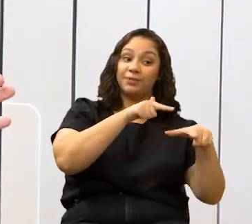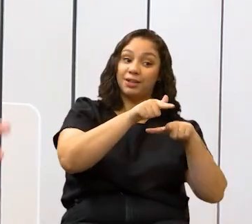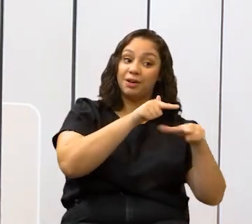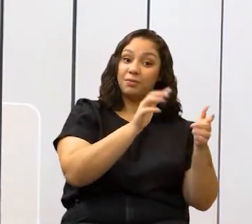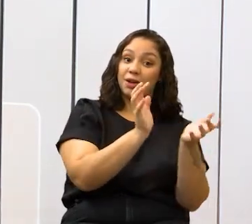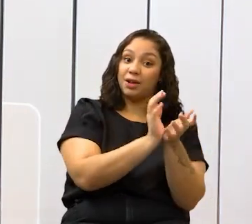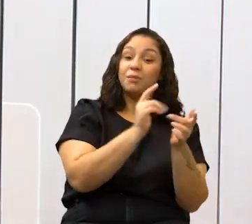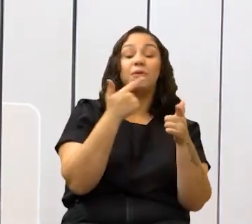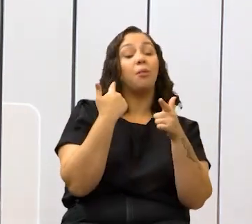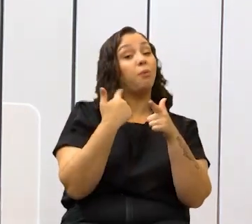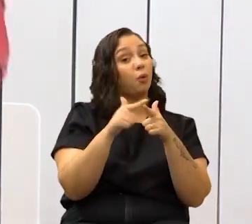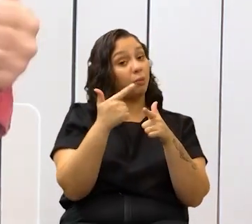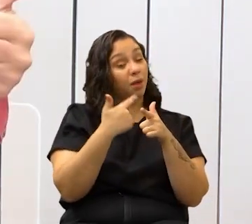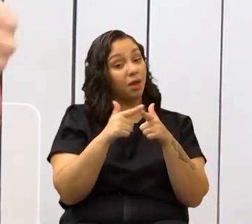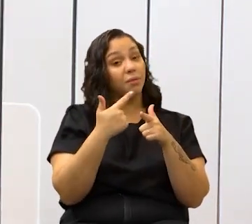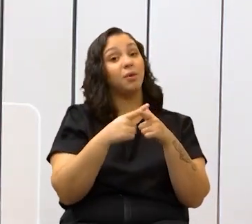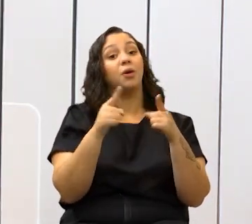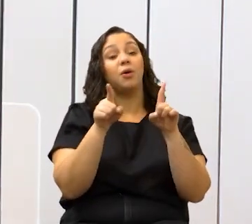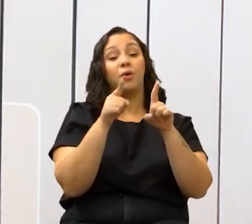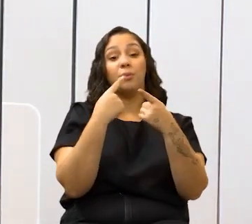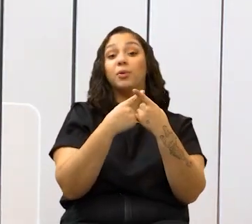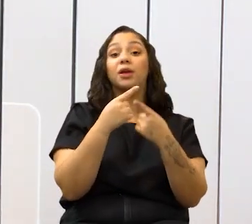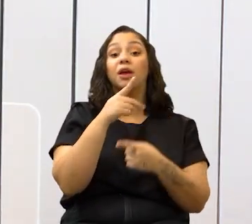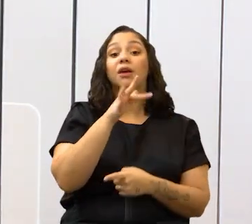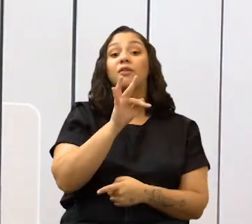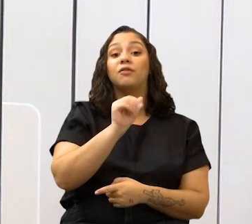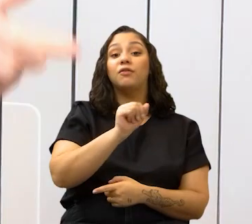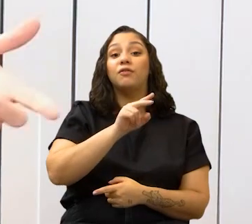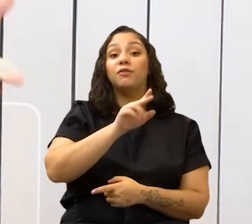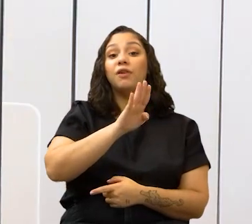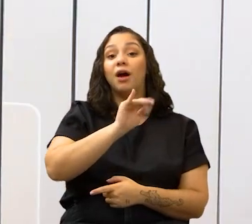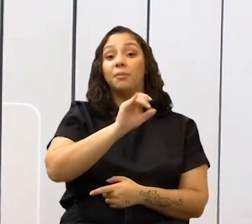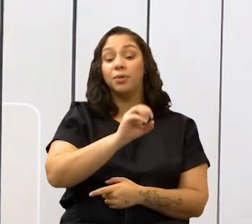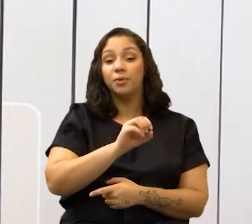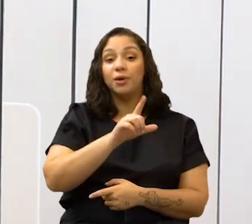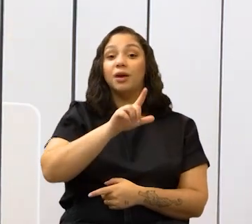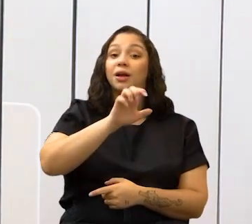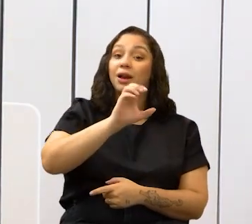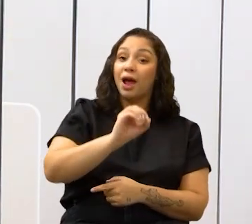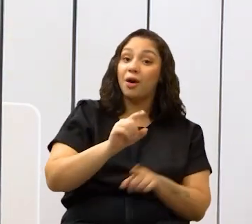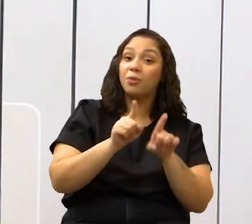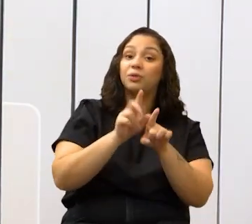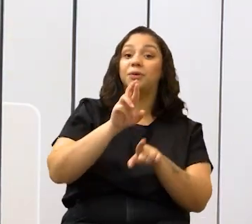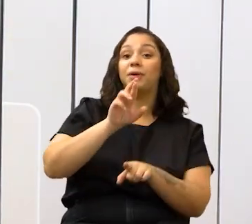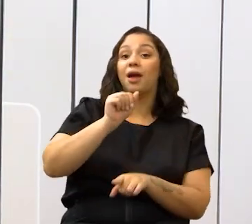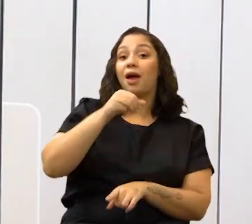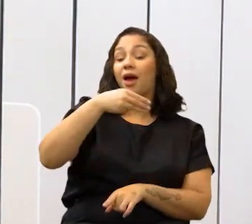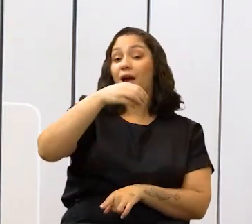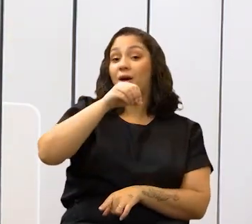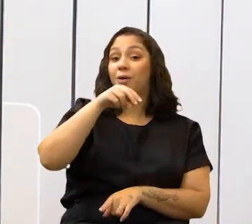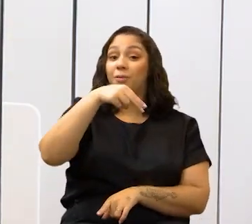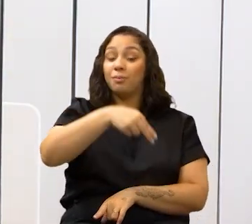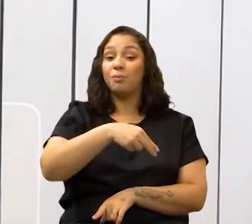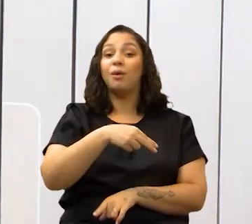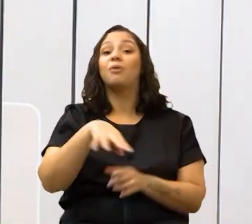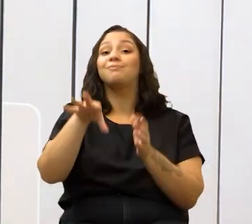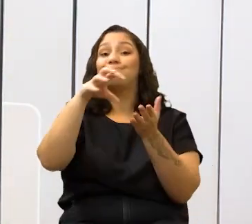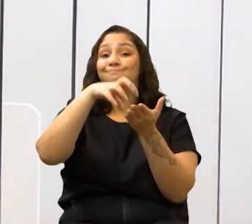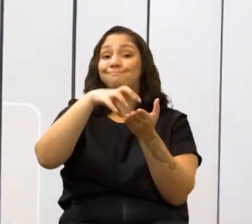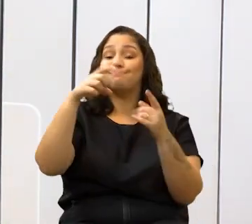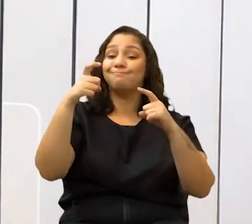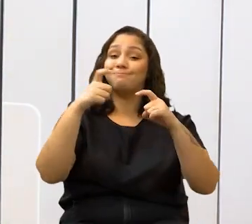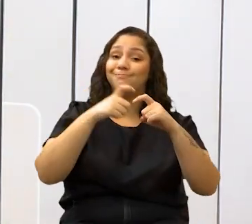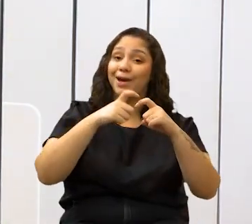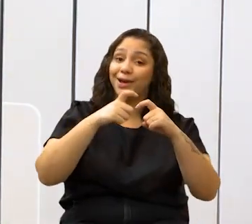tem problemas, viu? Porque o zagueiro Fábio Sanches e os volantes Leonaldi e Ramon Carvalho seguem no